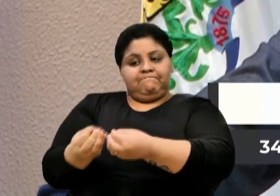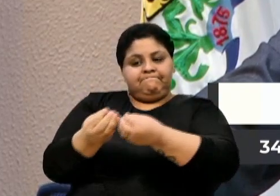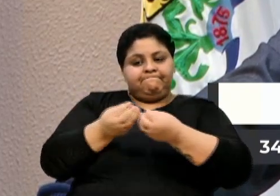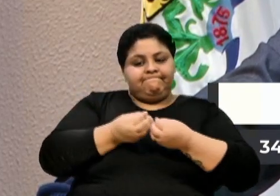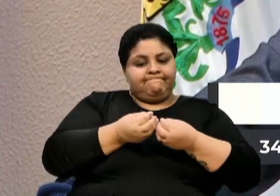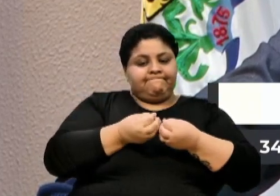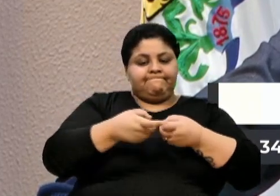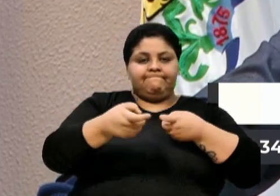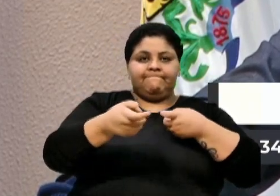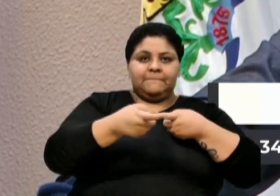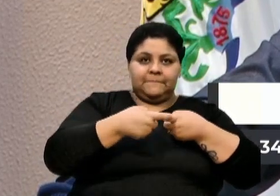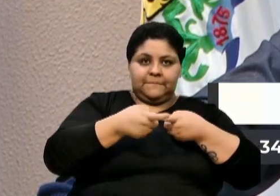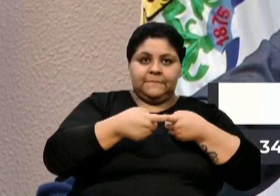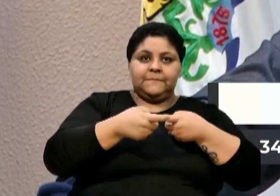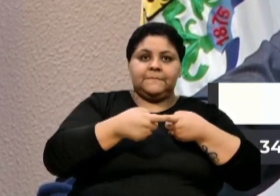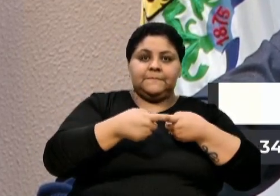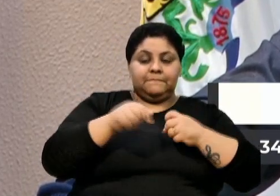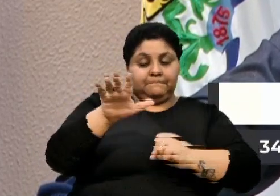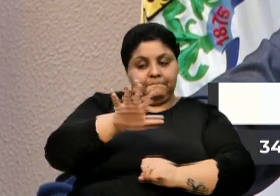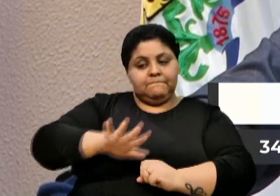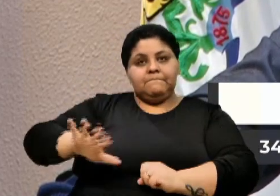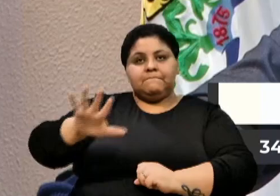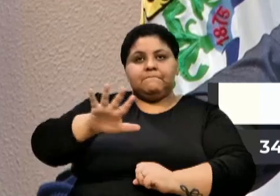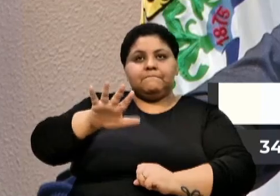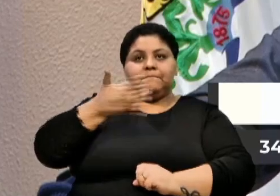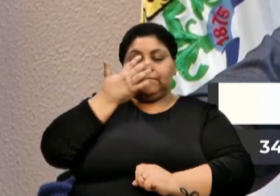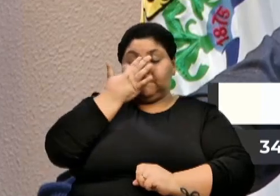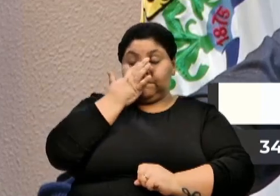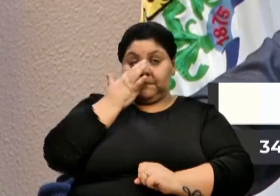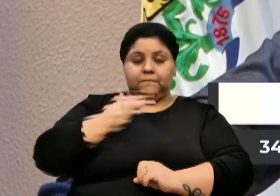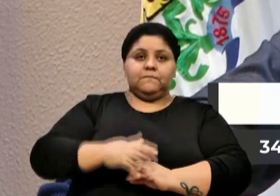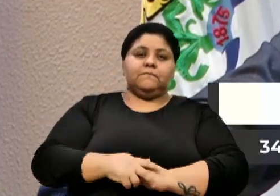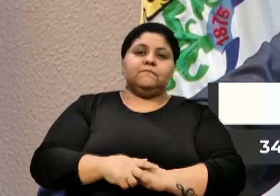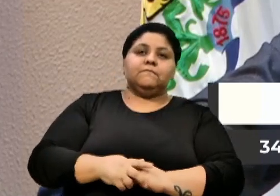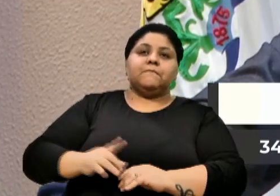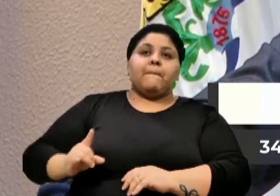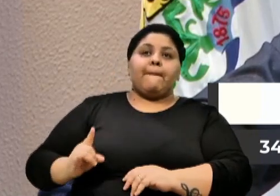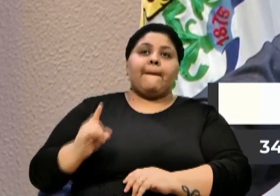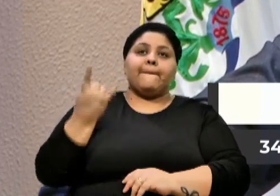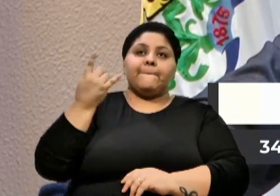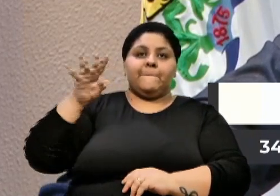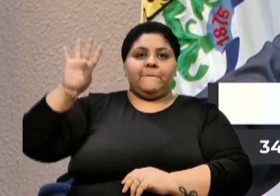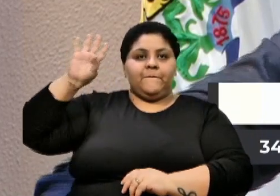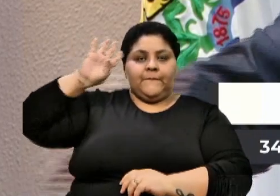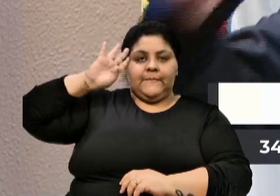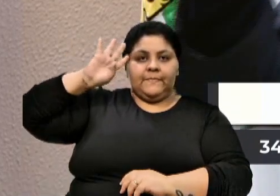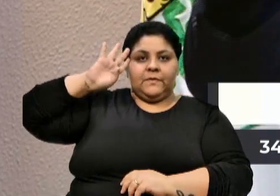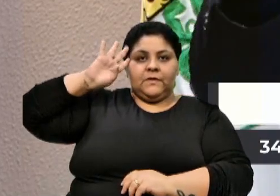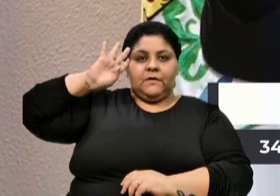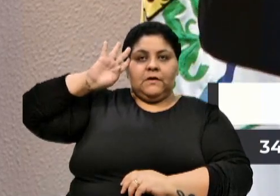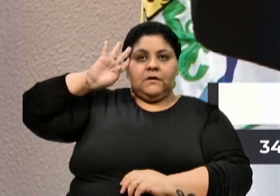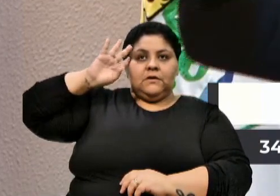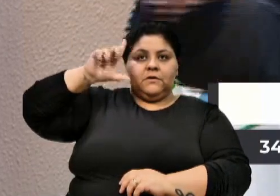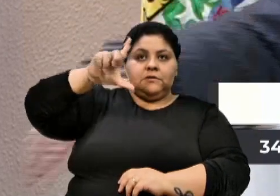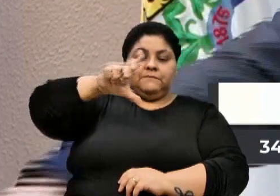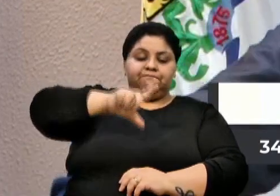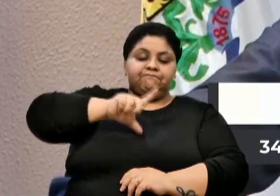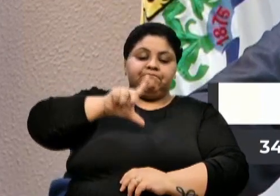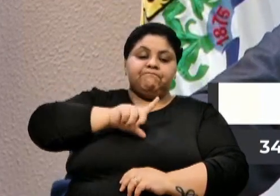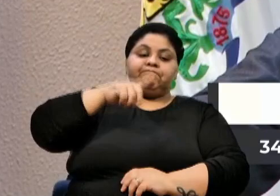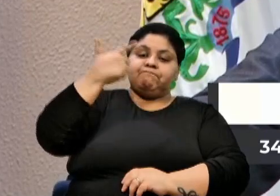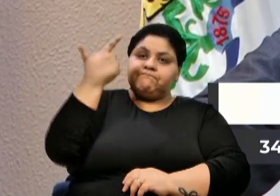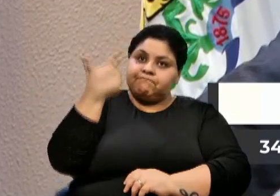um clínico geral. E na última quarta-feira, estive mais uma vez